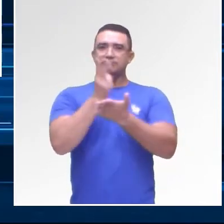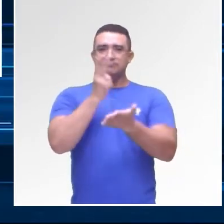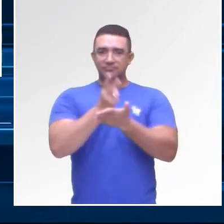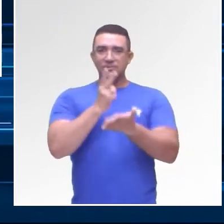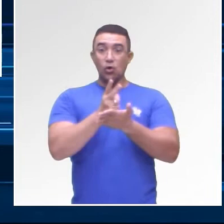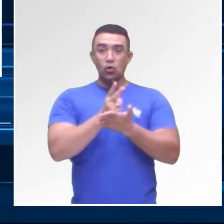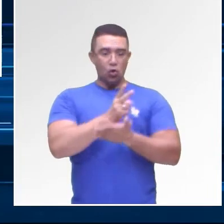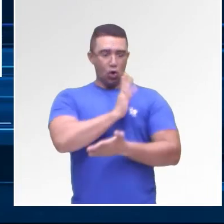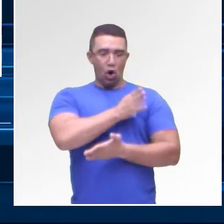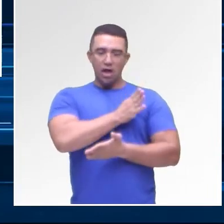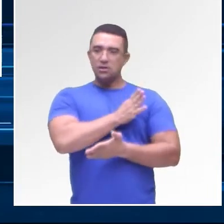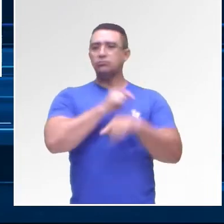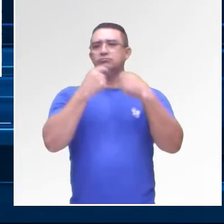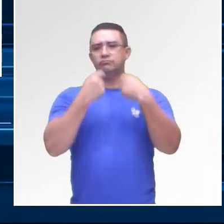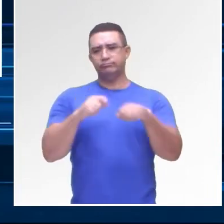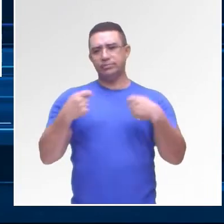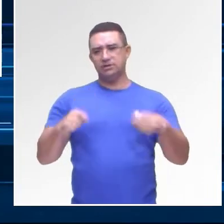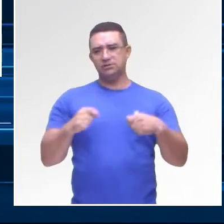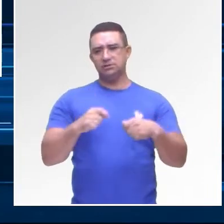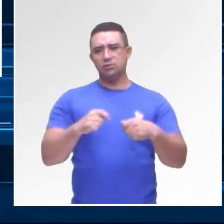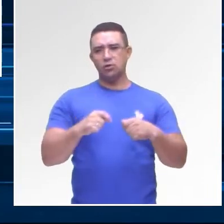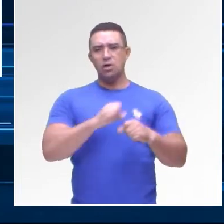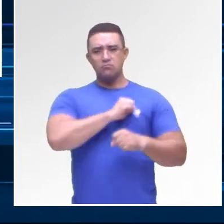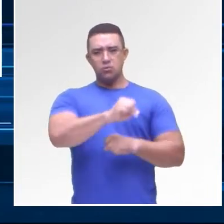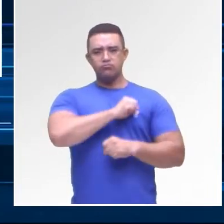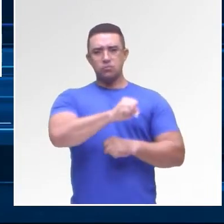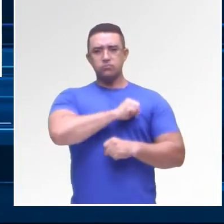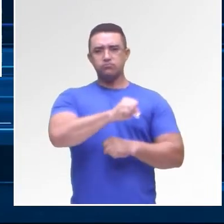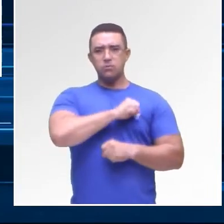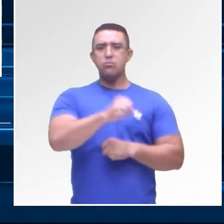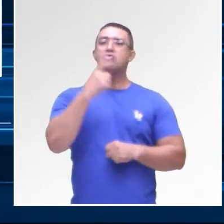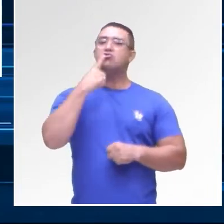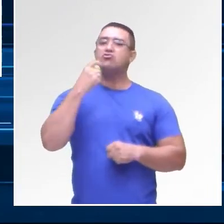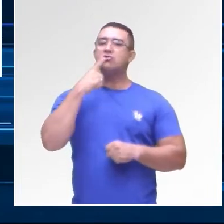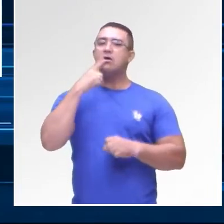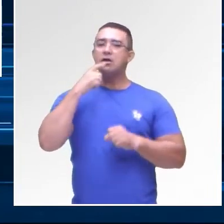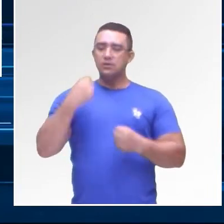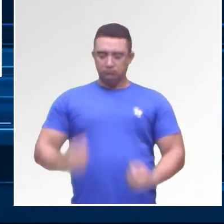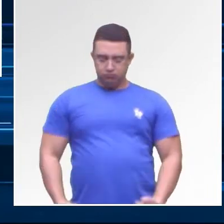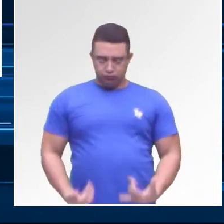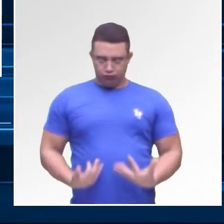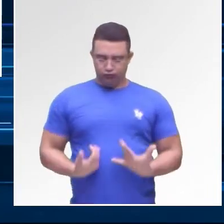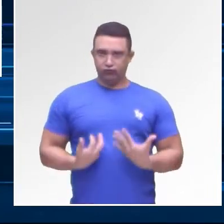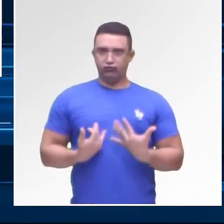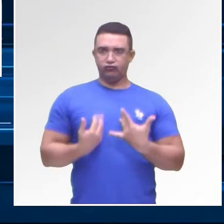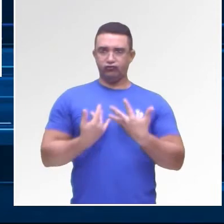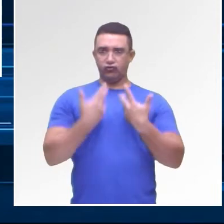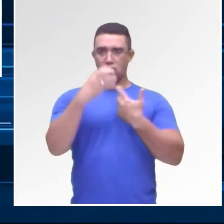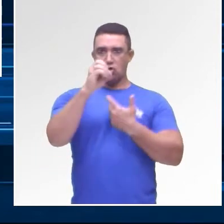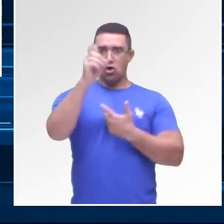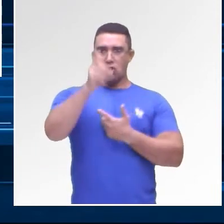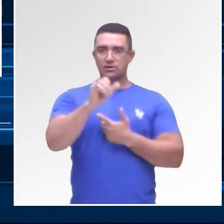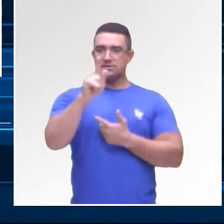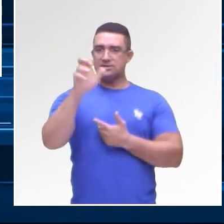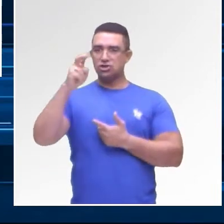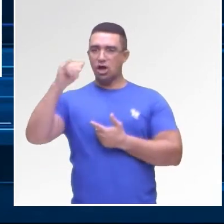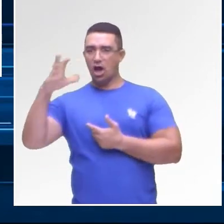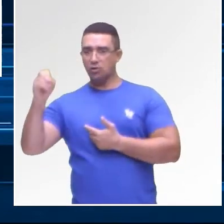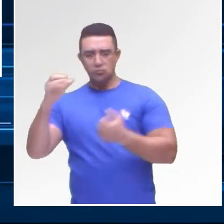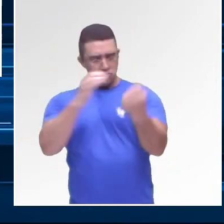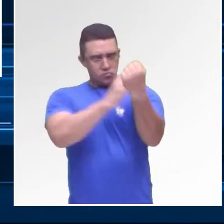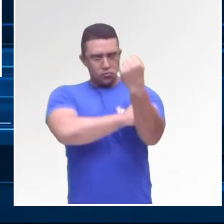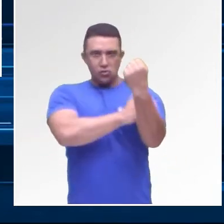ele precisa bombear sangue rico em oxigênio para todos os músculos, ele vai trabalhar mais. E quando esse